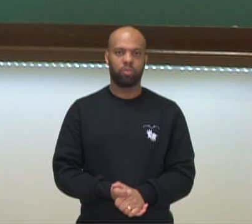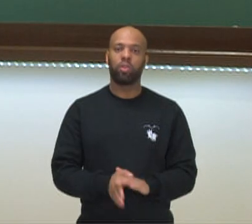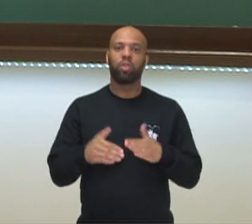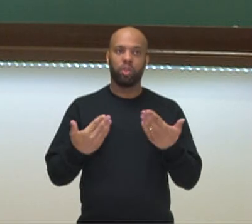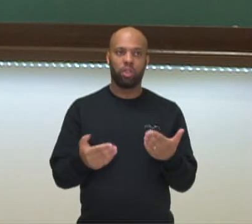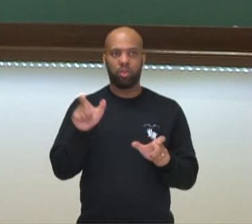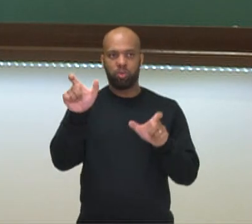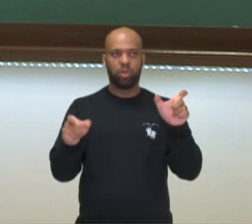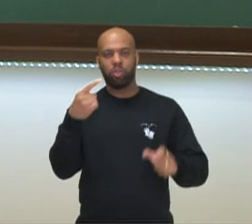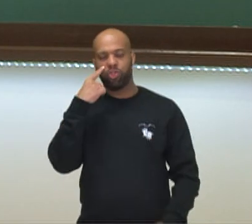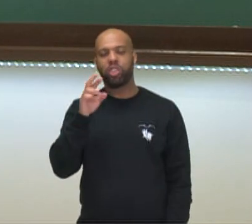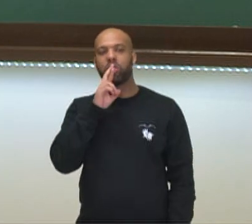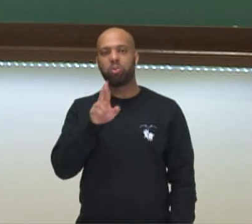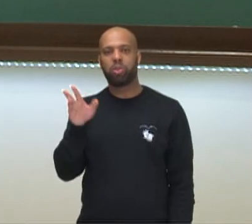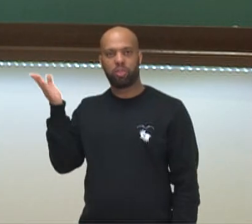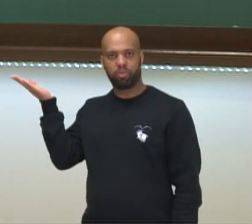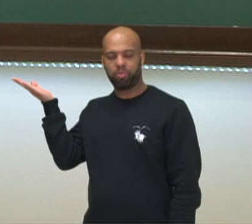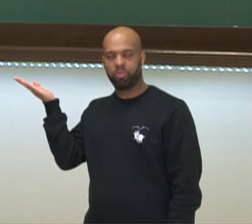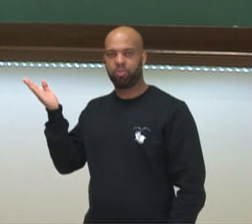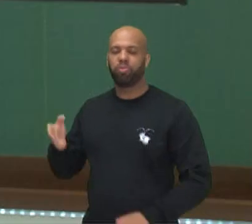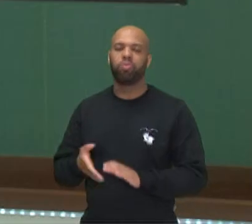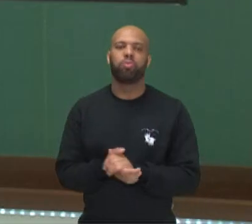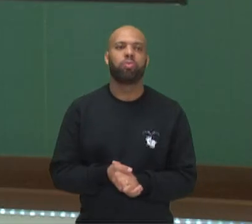E aí, galera, olha lá, então,